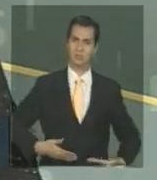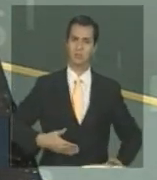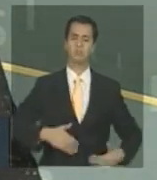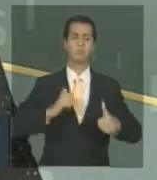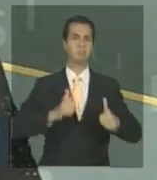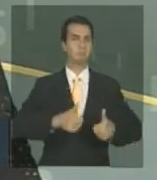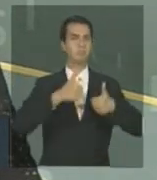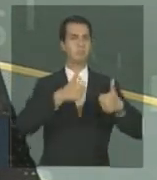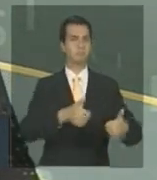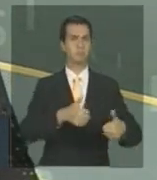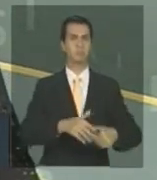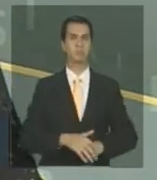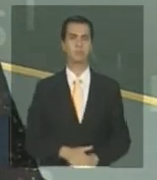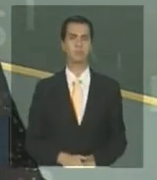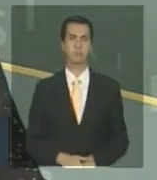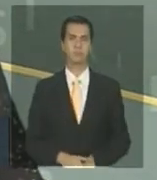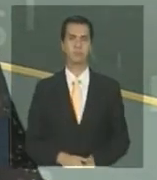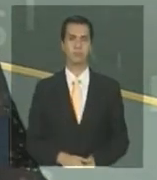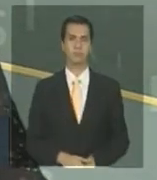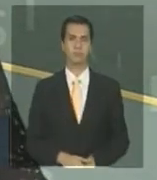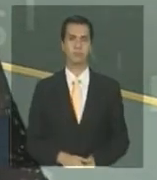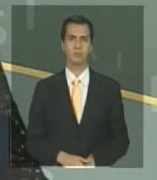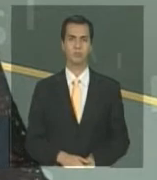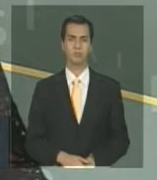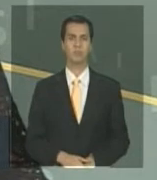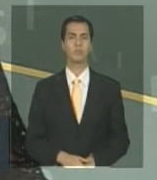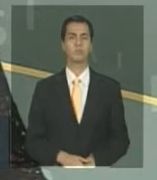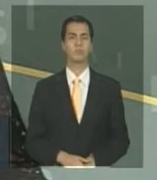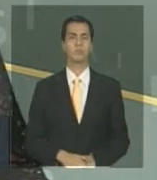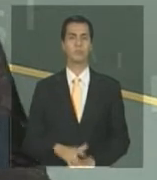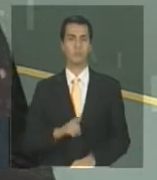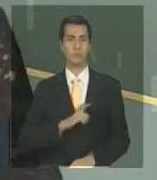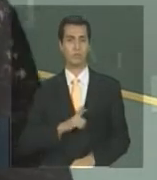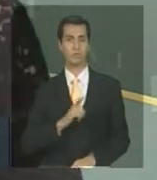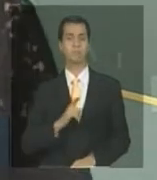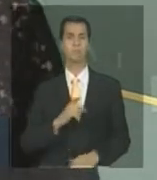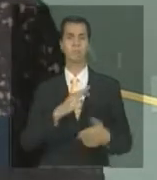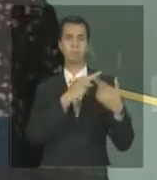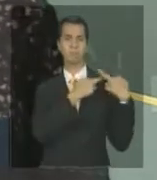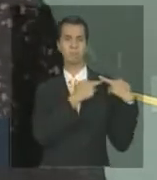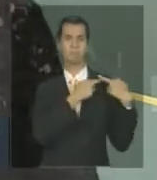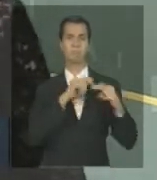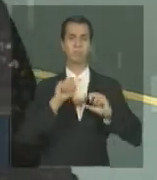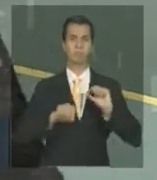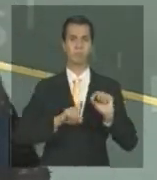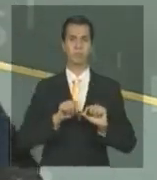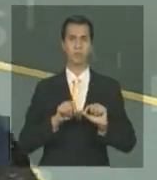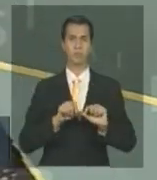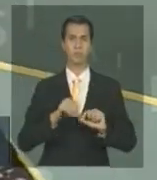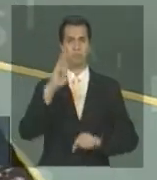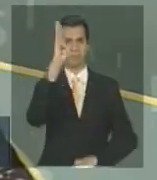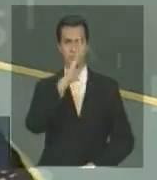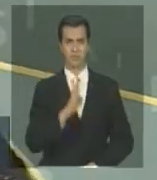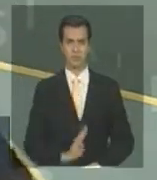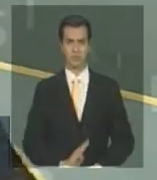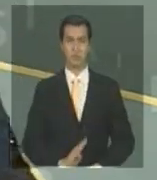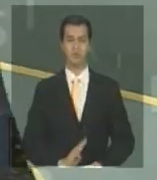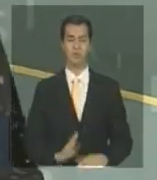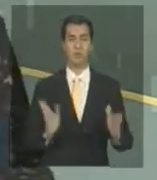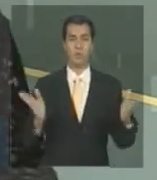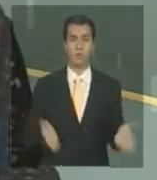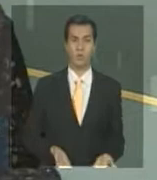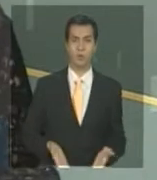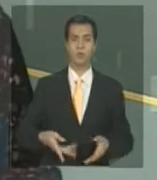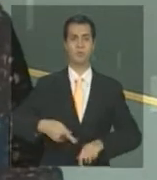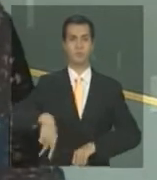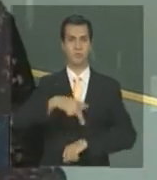de qualidade, um dos fatores responsáveis pelo Brasil ser hoje